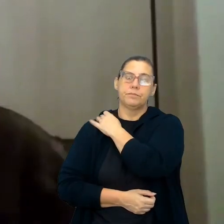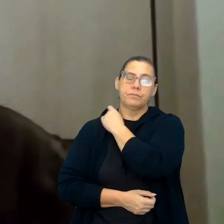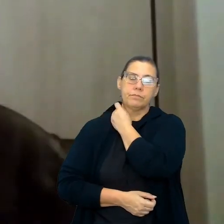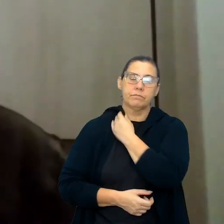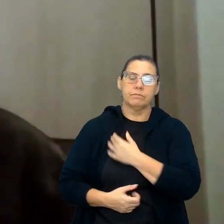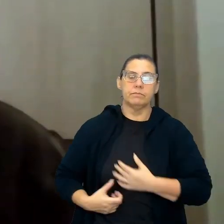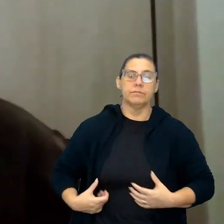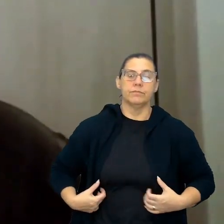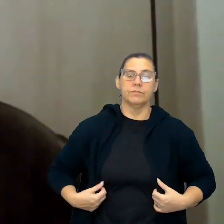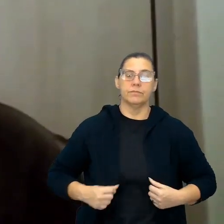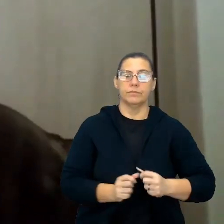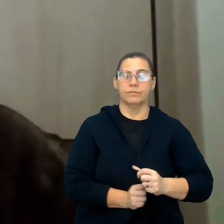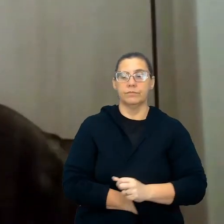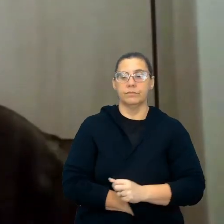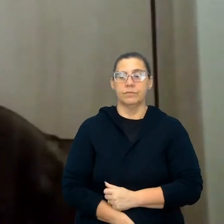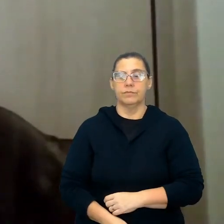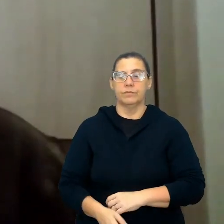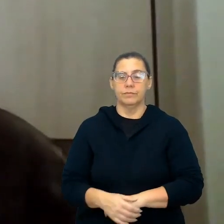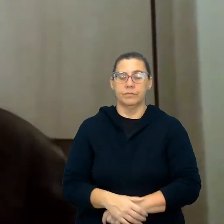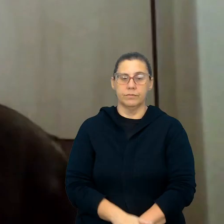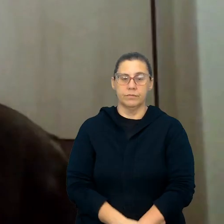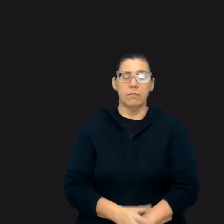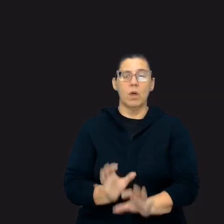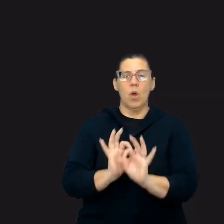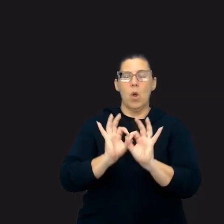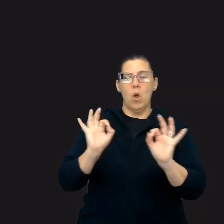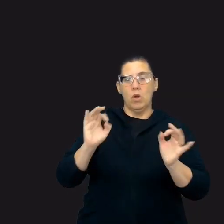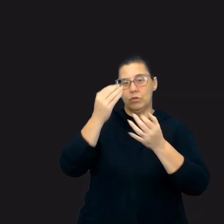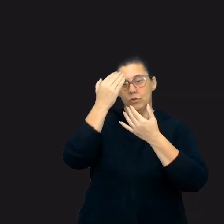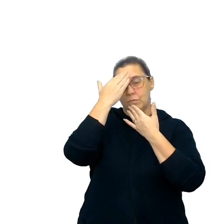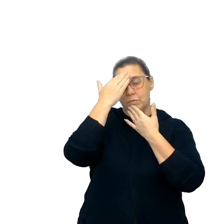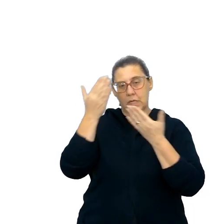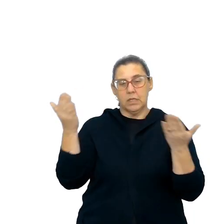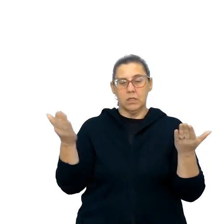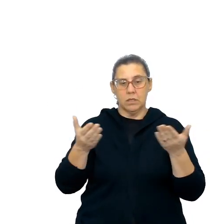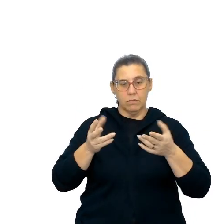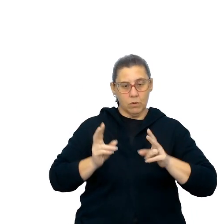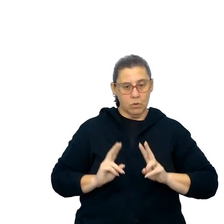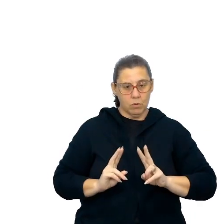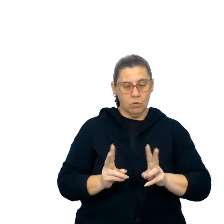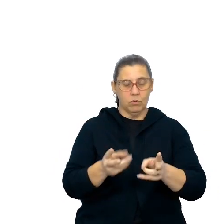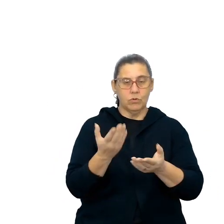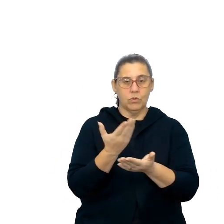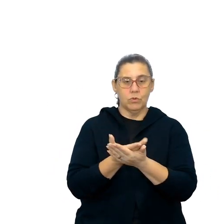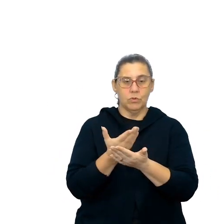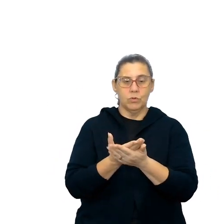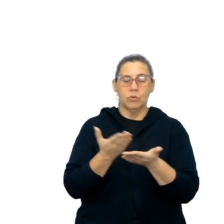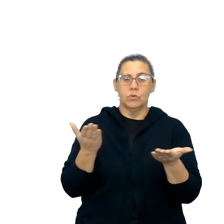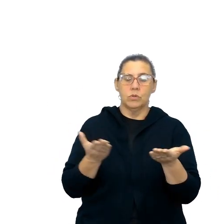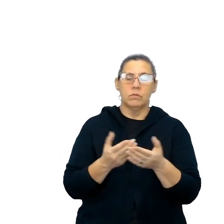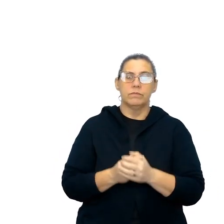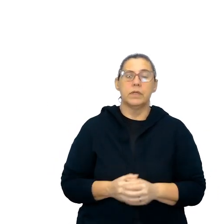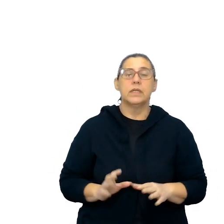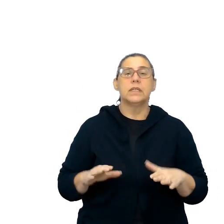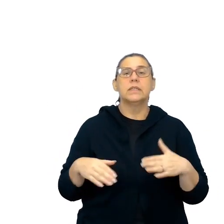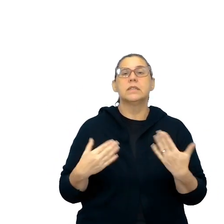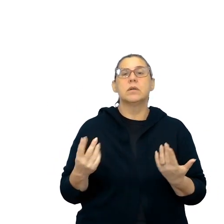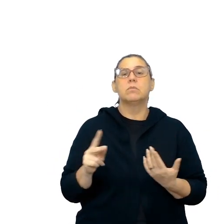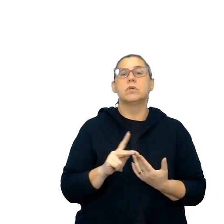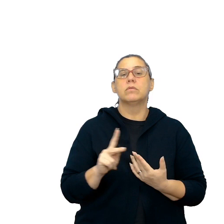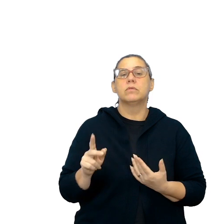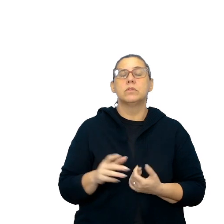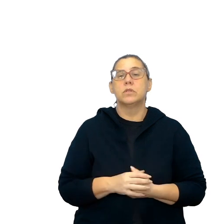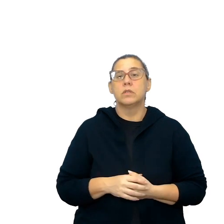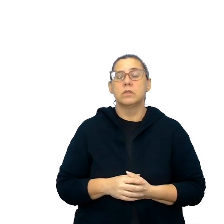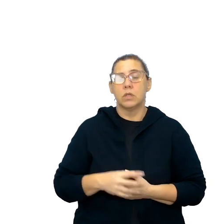Muito obrigado, Fábio, pelas suas contribuições, foi ótimo, e a gente vai dar continuidade ao nosso estudo de hoje. Então, professor, e aí?